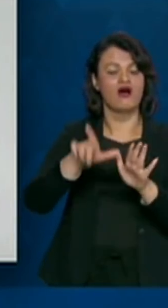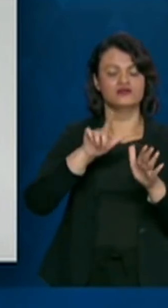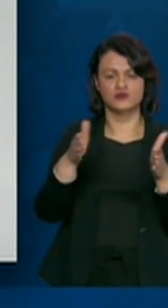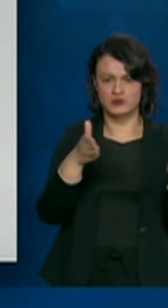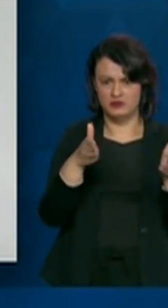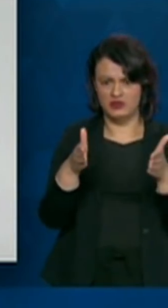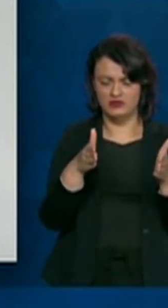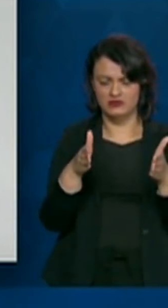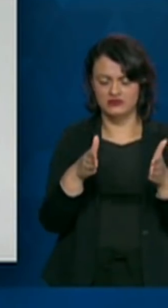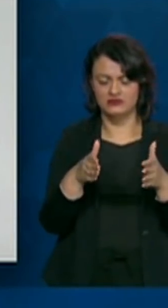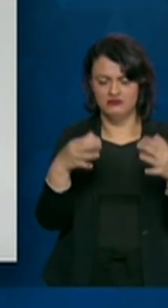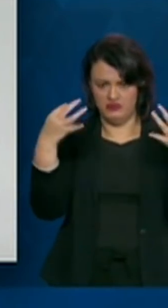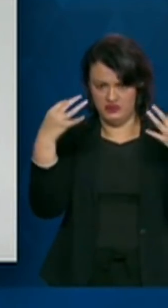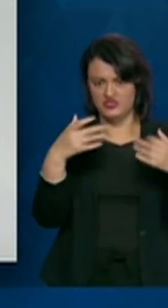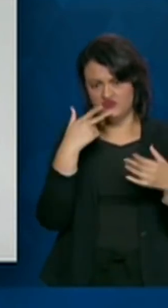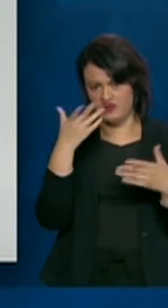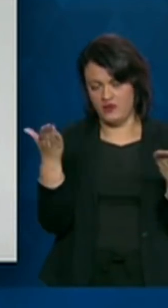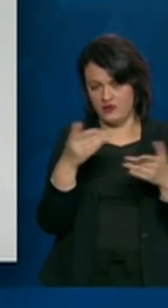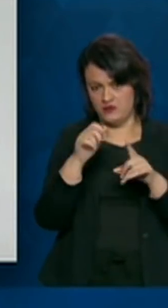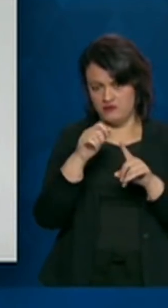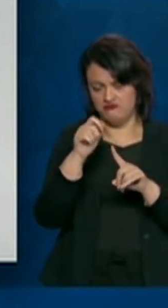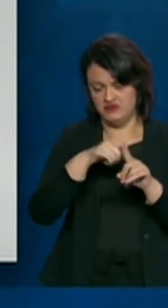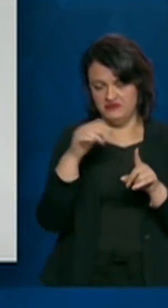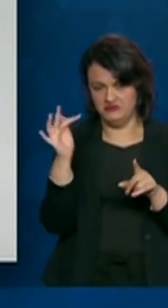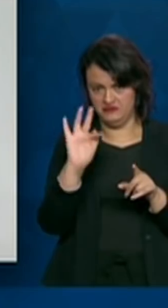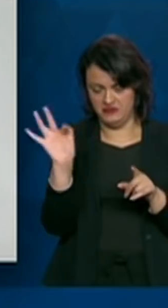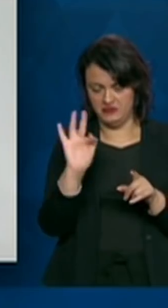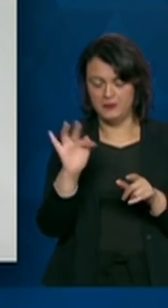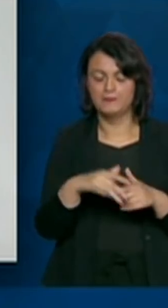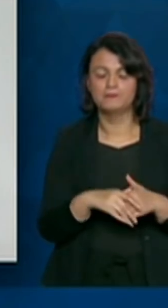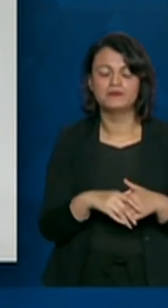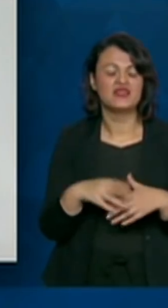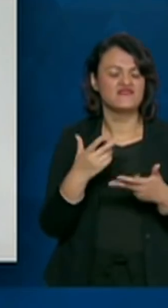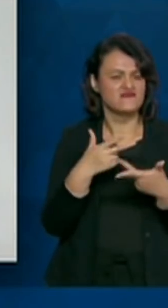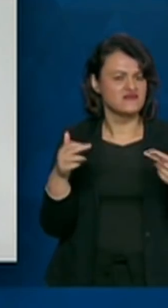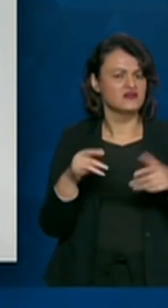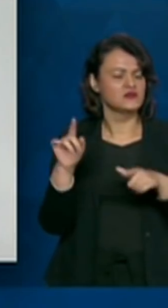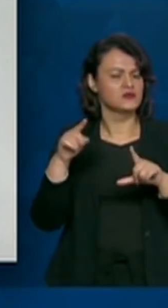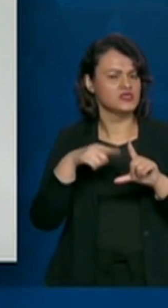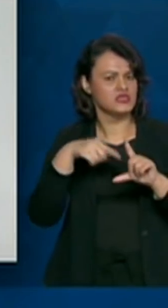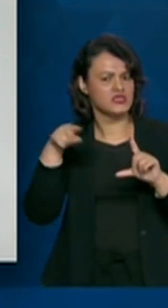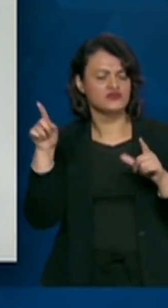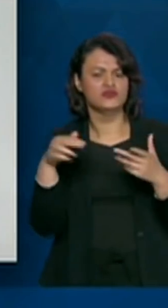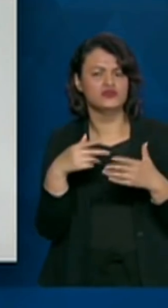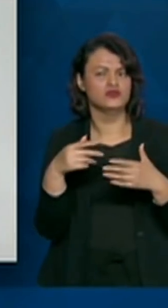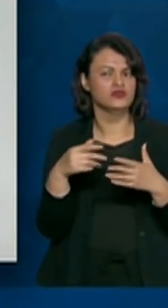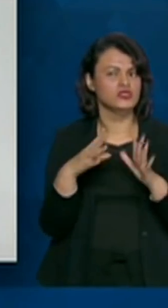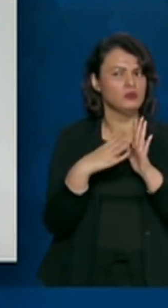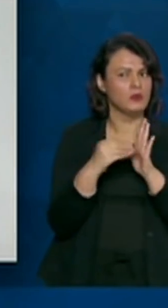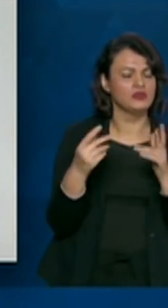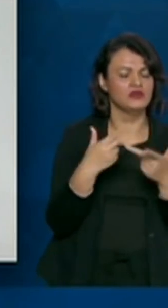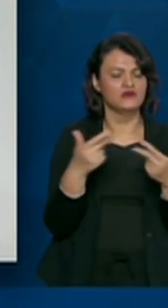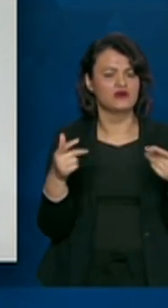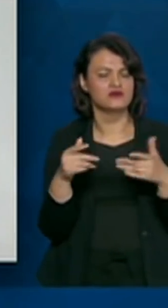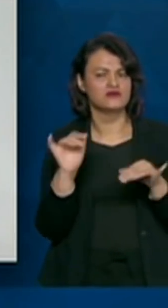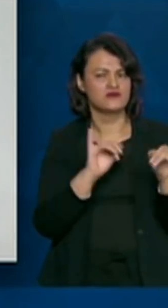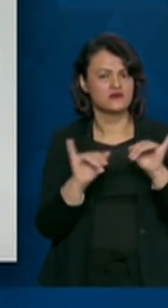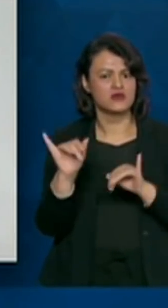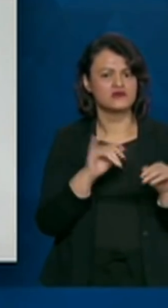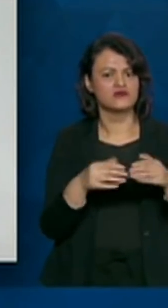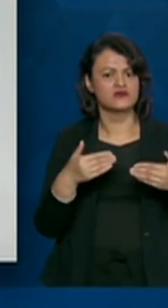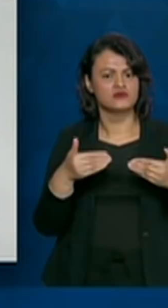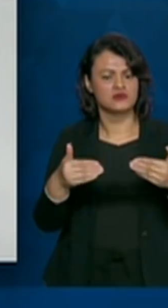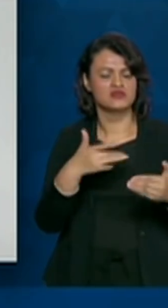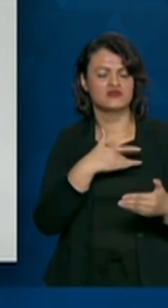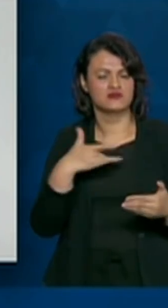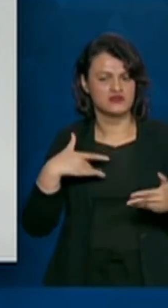dessa data definida. Muitos modelos matemáticos, estatísticos, mas também utilizando inclusive dados abertos do Ministério